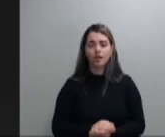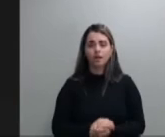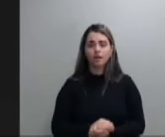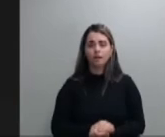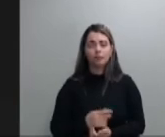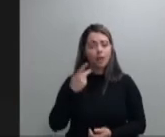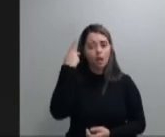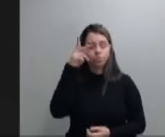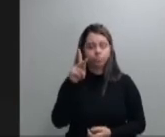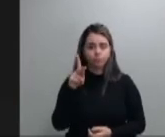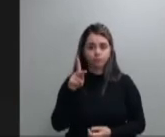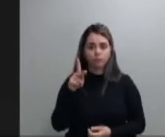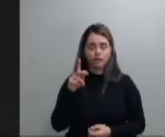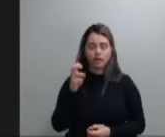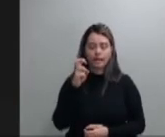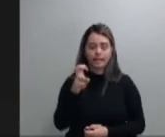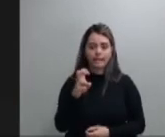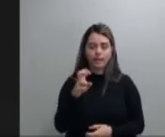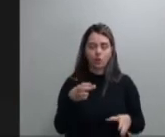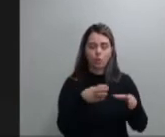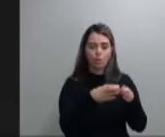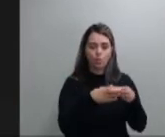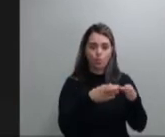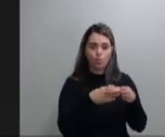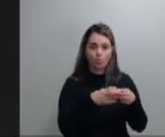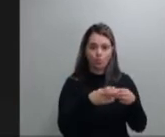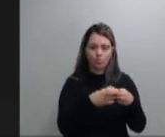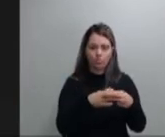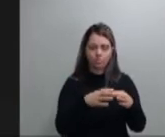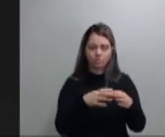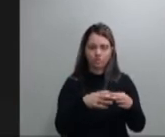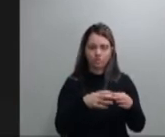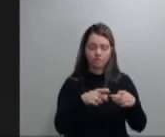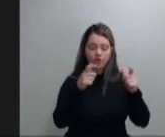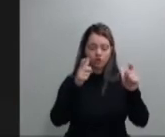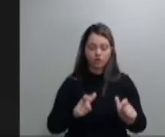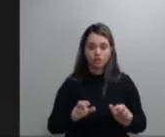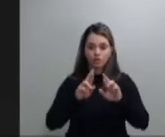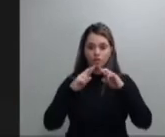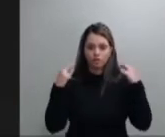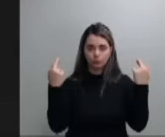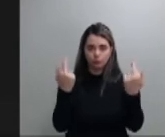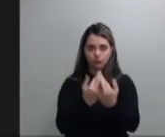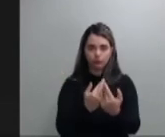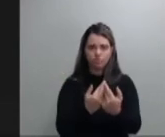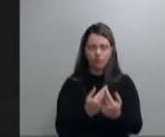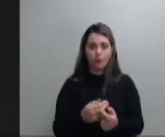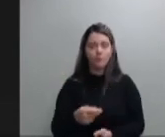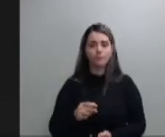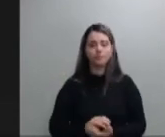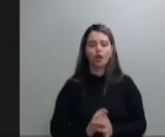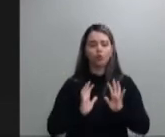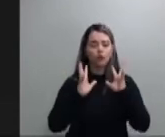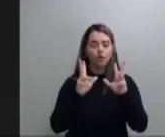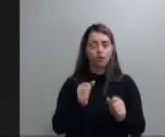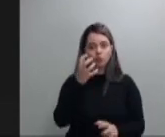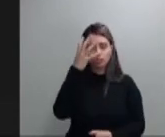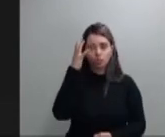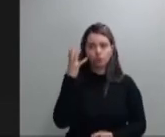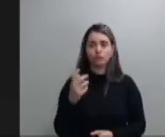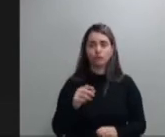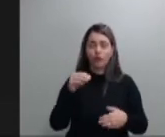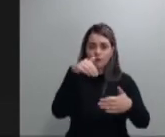suplementar do Tribunal Regional Federal da Primeira Região por unanimidade no julgamento de remessa oficial e